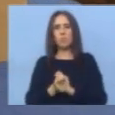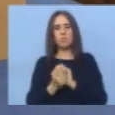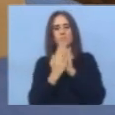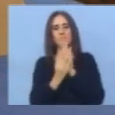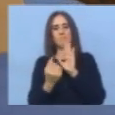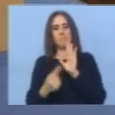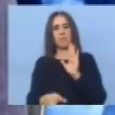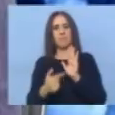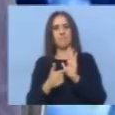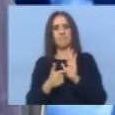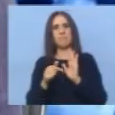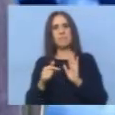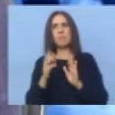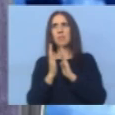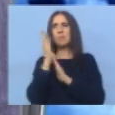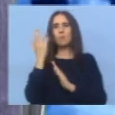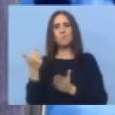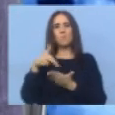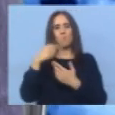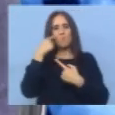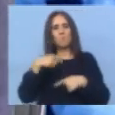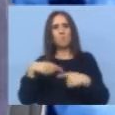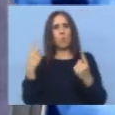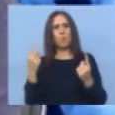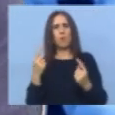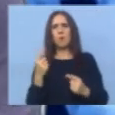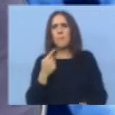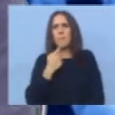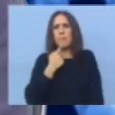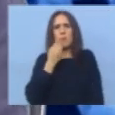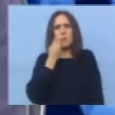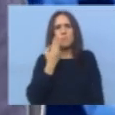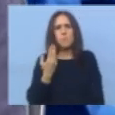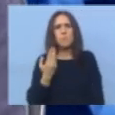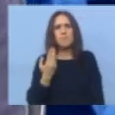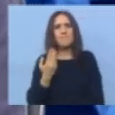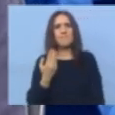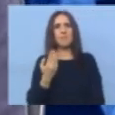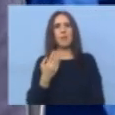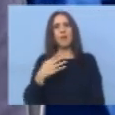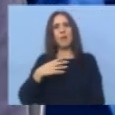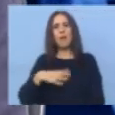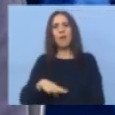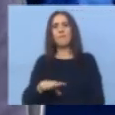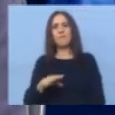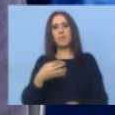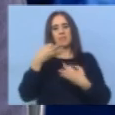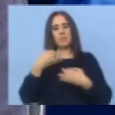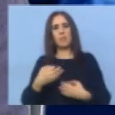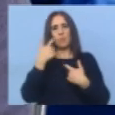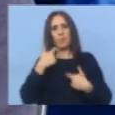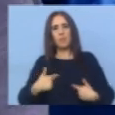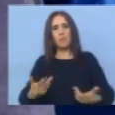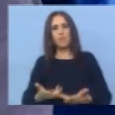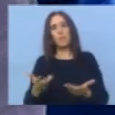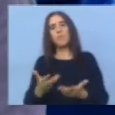paradigmática neste Deus que se revela, que revela até que ponto a sua intenção de promover a dignidade humana. Portanto,